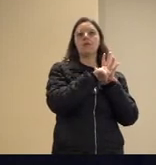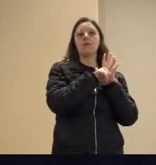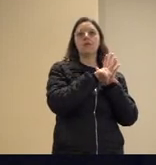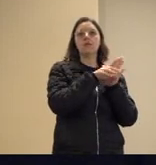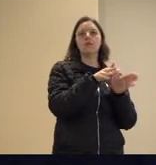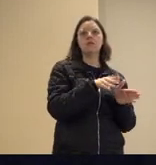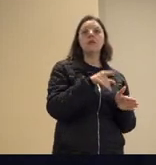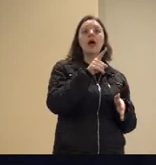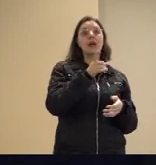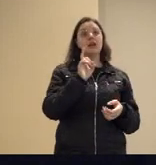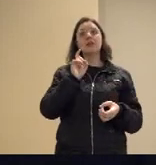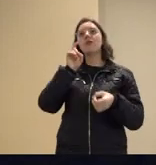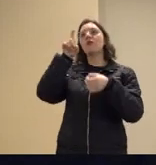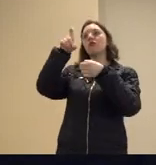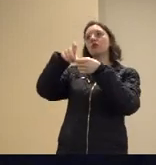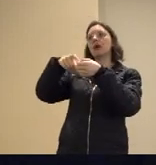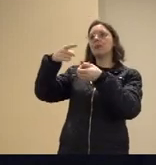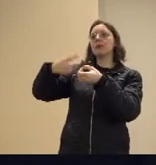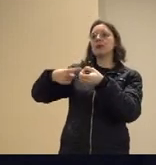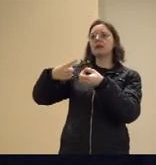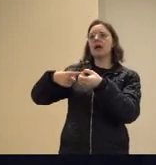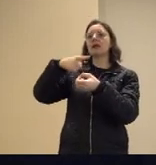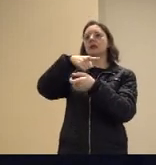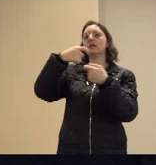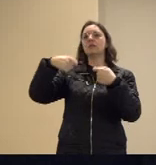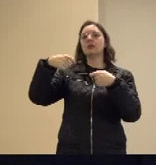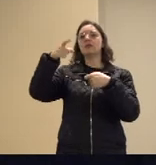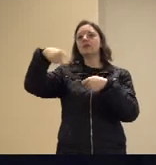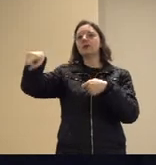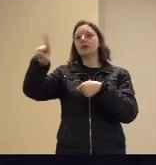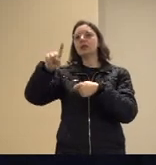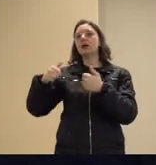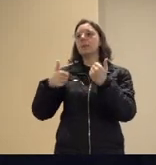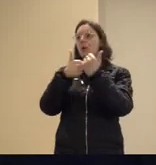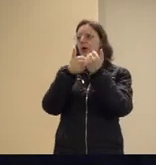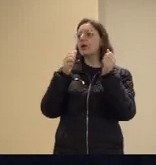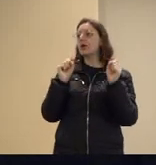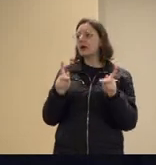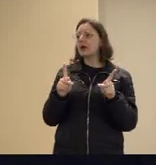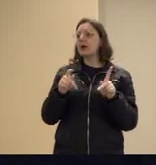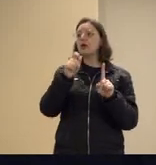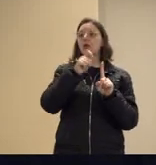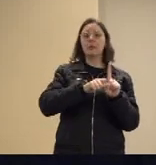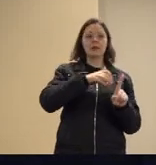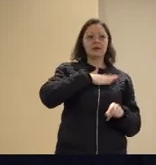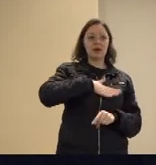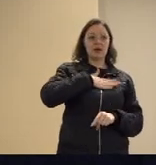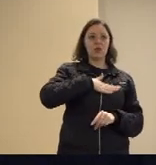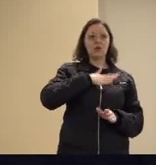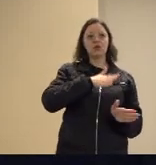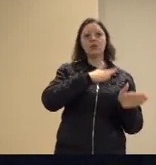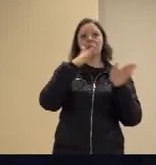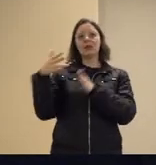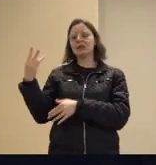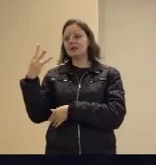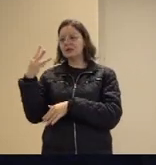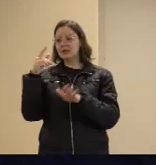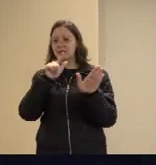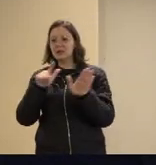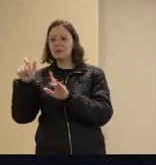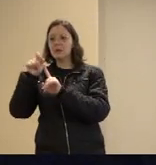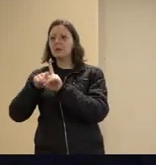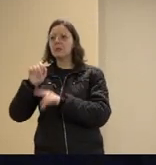as comarcas e precisarão muito do auxílio de vocês. De agosto até a terceira semana de outubro, eles